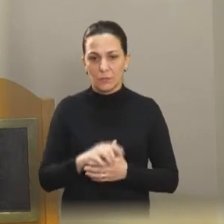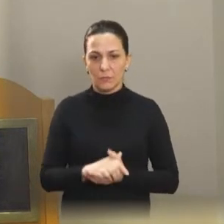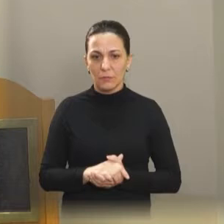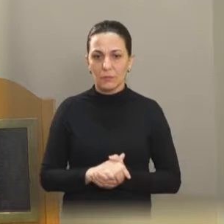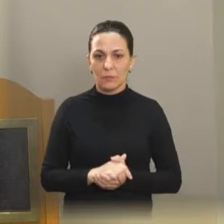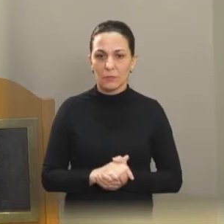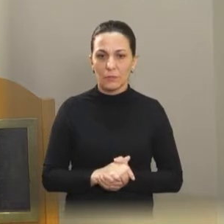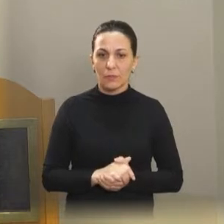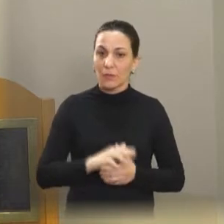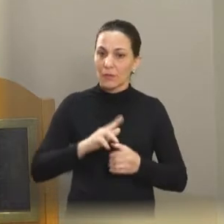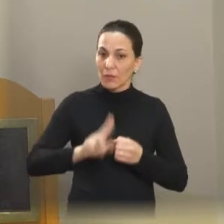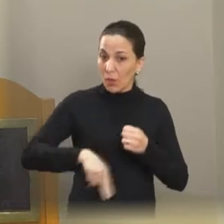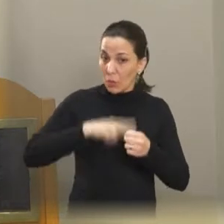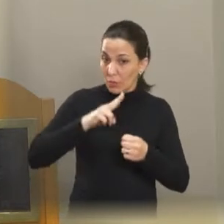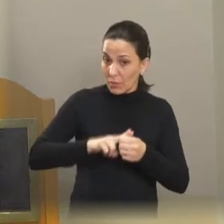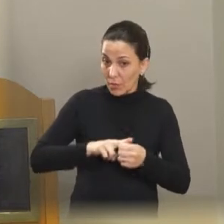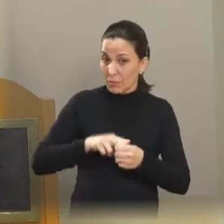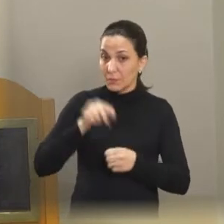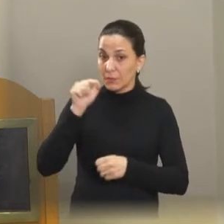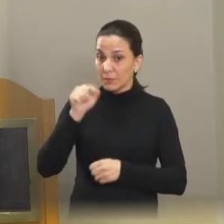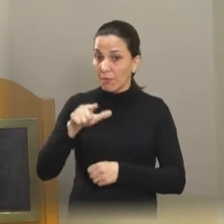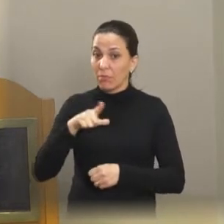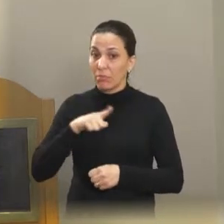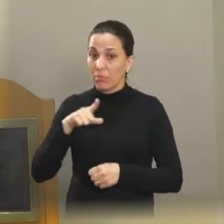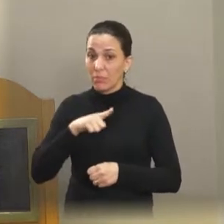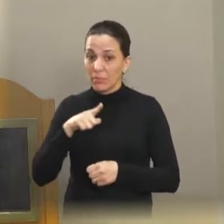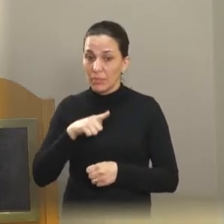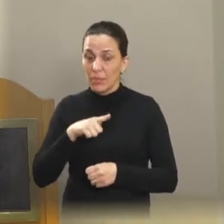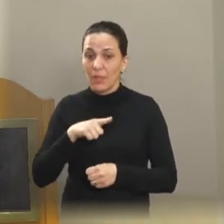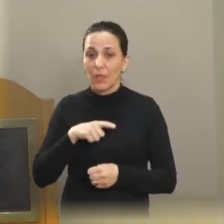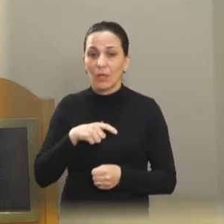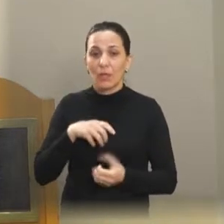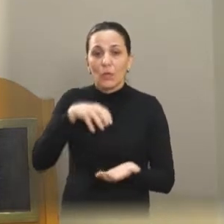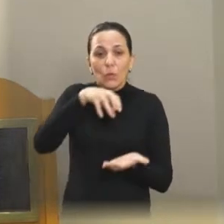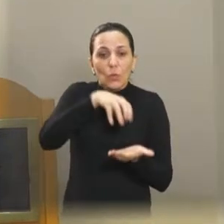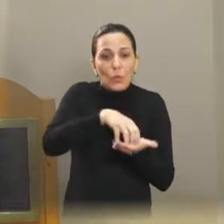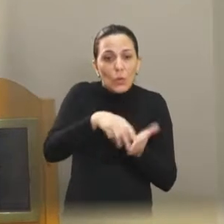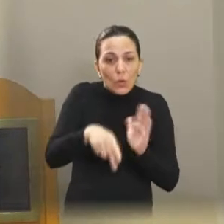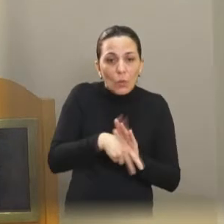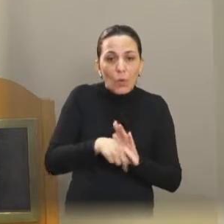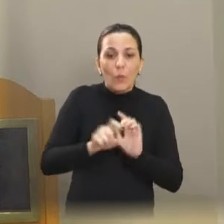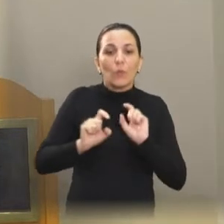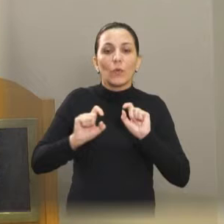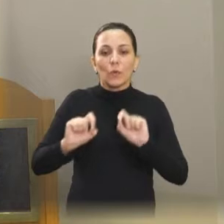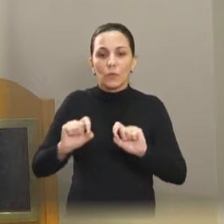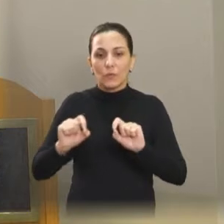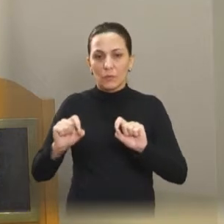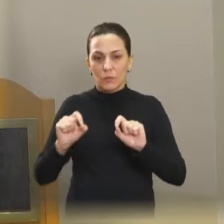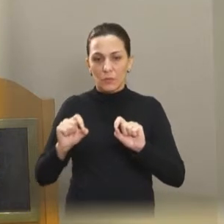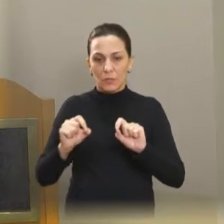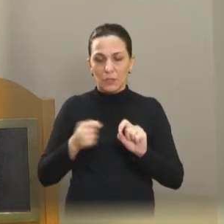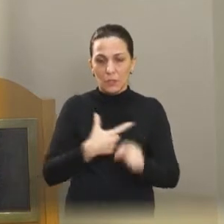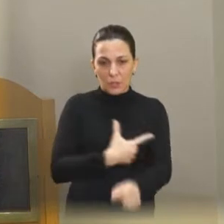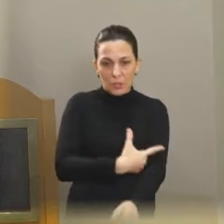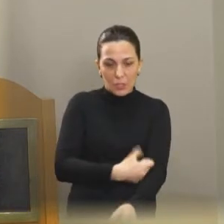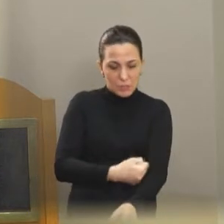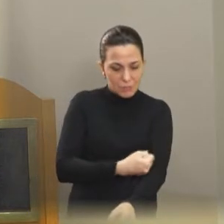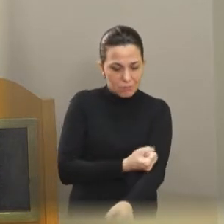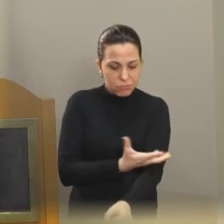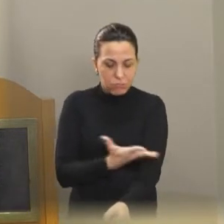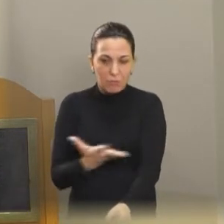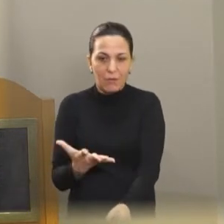que aqui na Unesp na Expedicionário do Brasil no hemonúcleo rapidinho já pode doar sangue